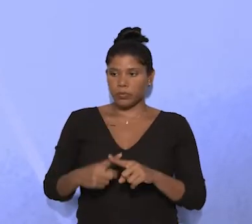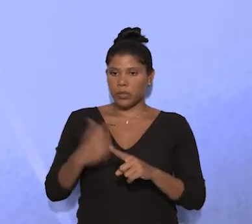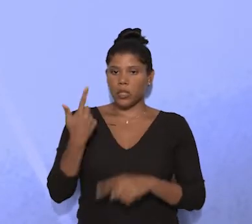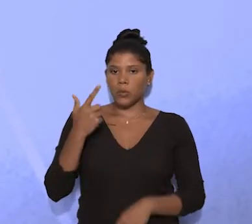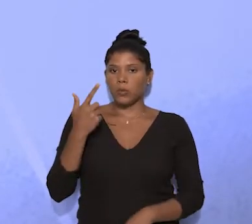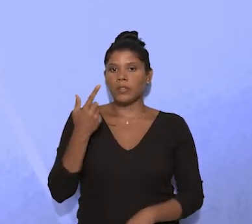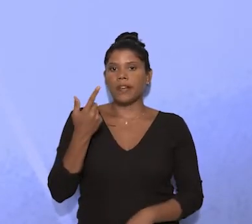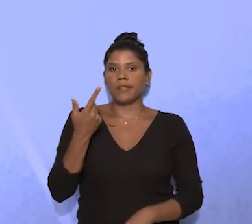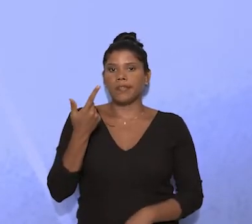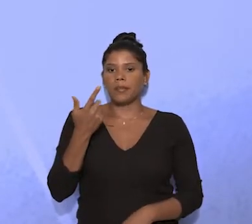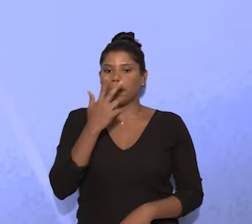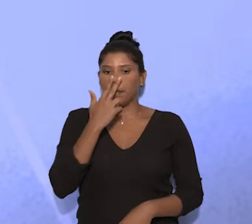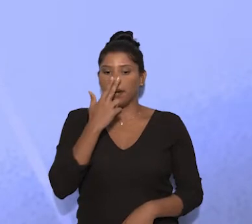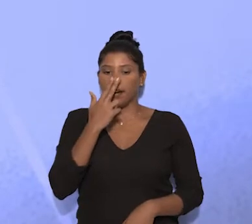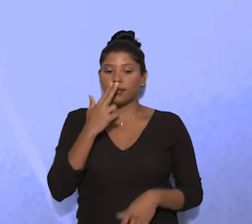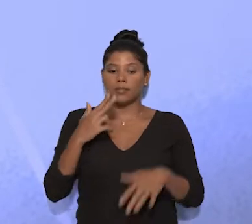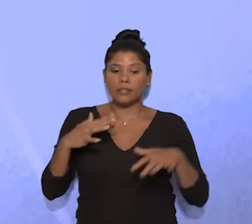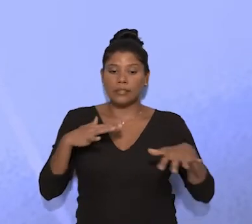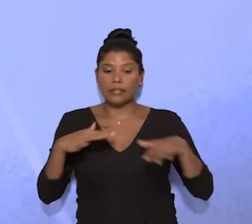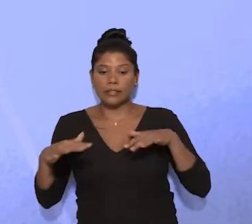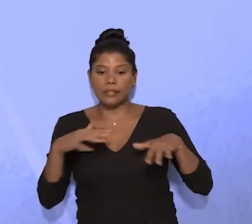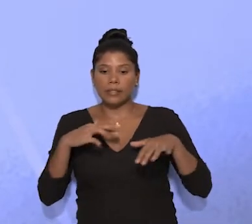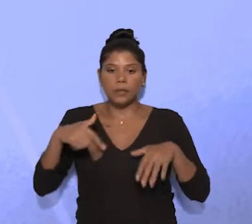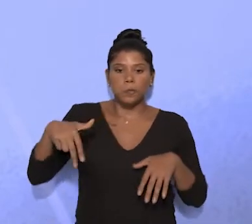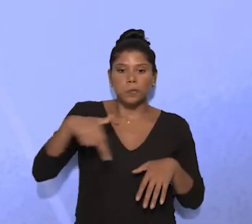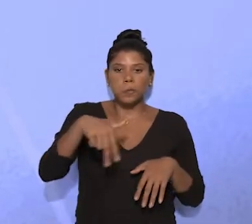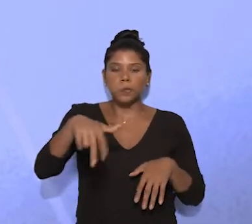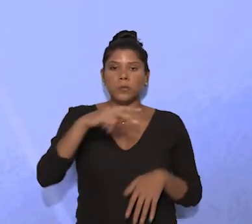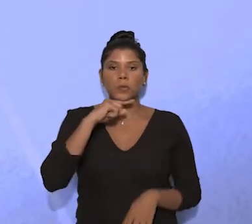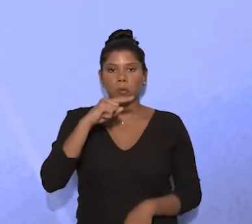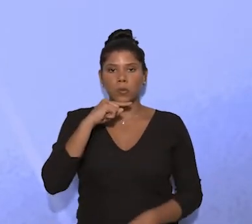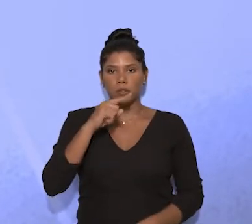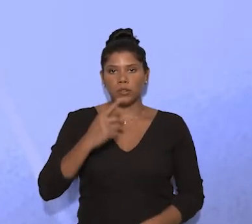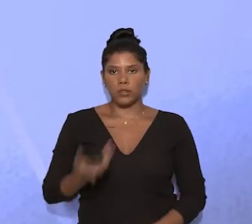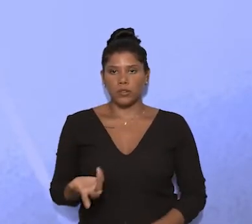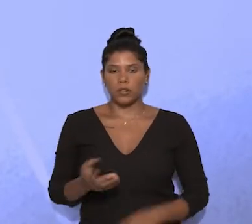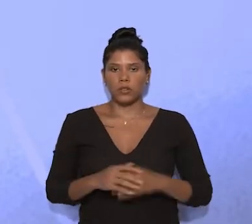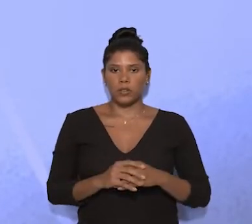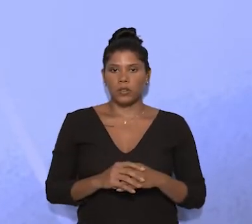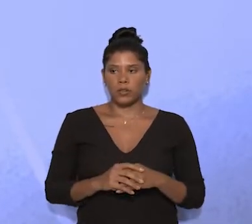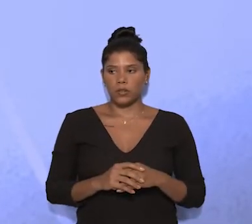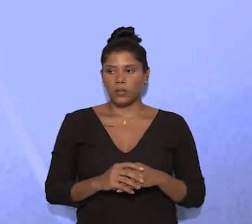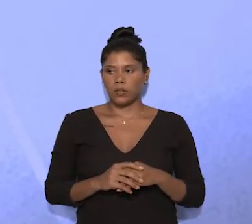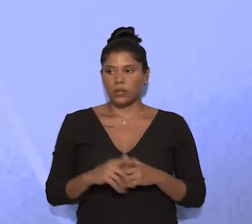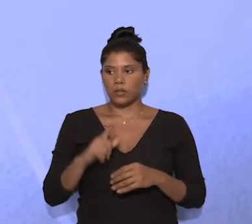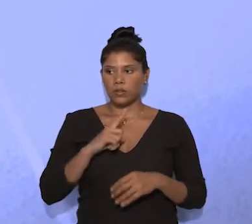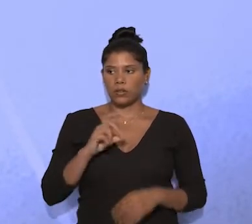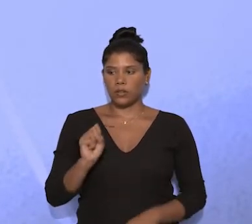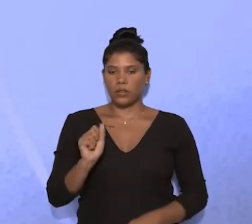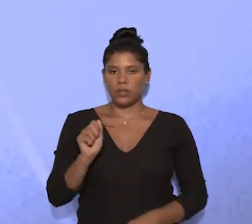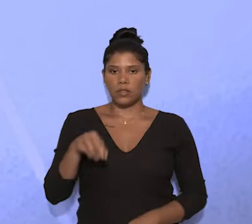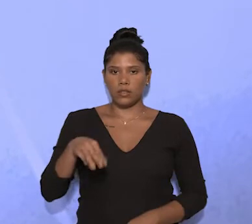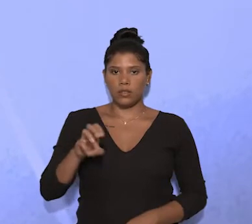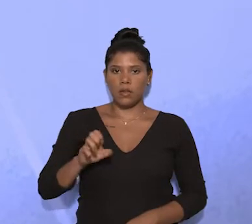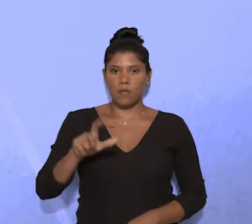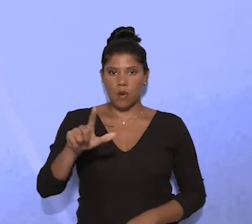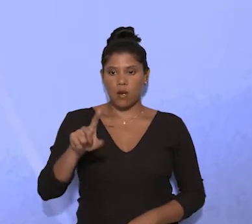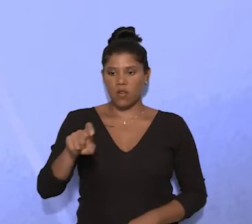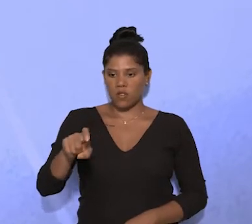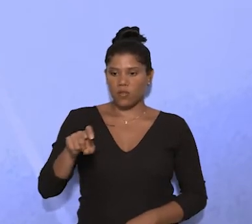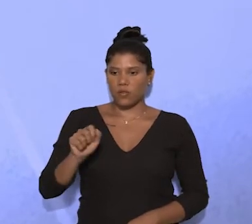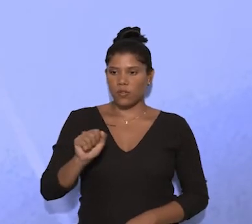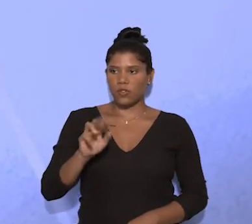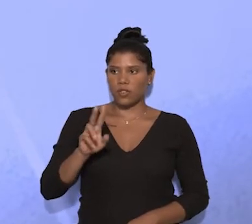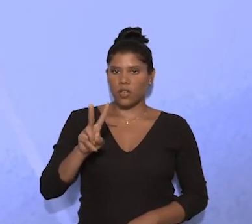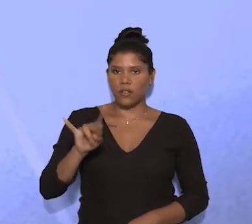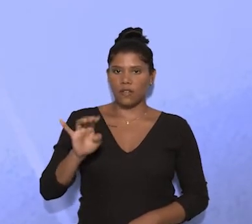para fazer aquilo que ele sabe fazer melhor, que são as arrancadas. Tanto contra o Fluminense, ele pegou um Samuel Xavier extremamente...